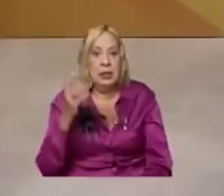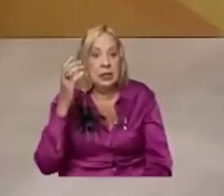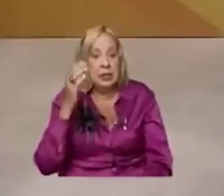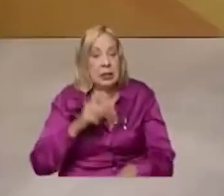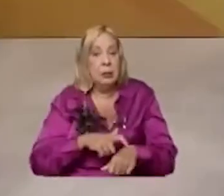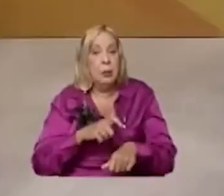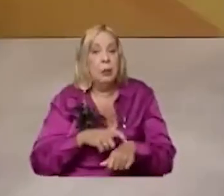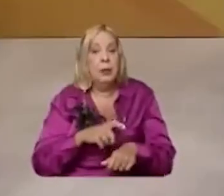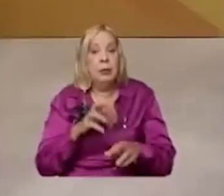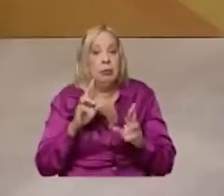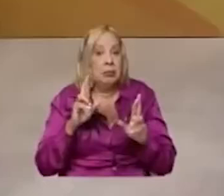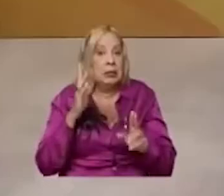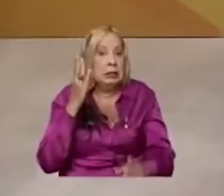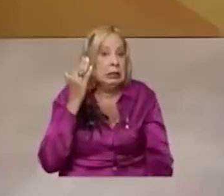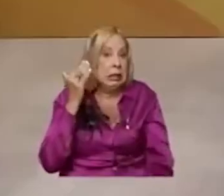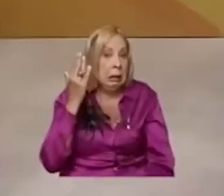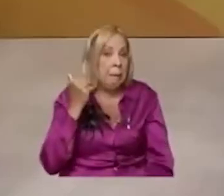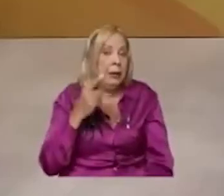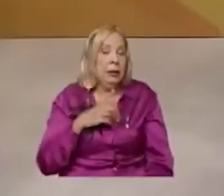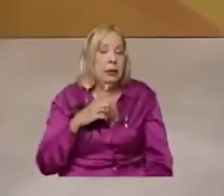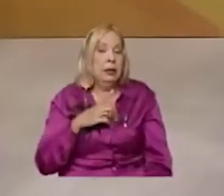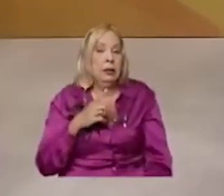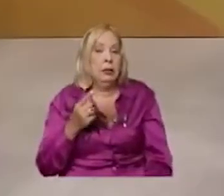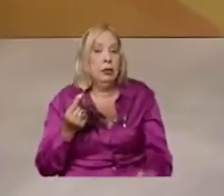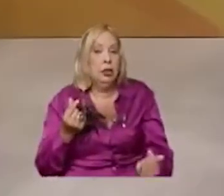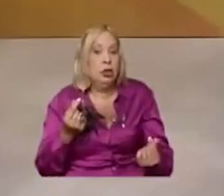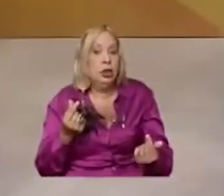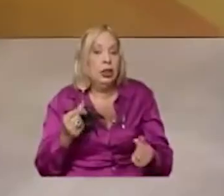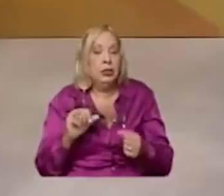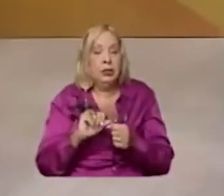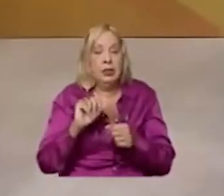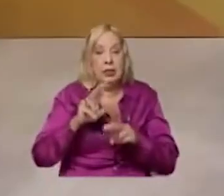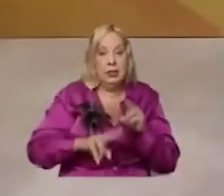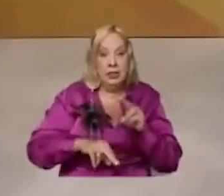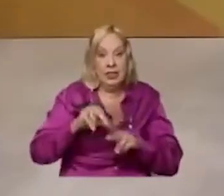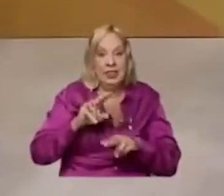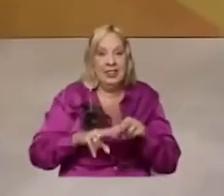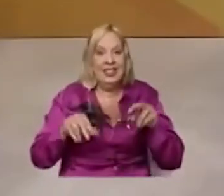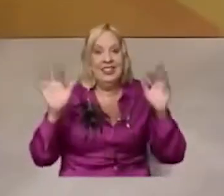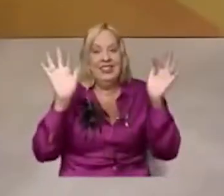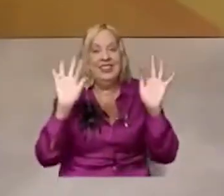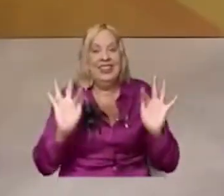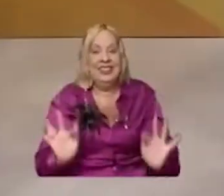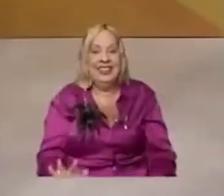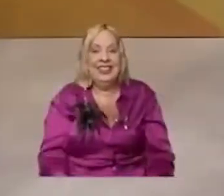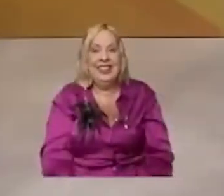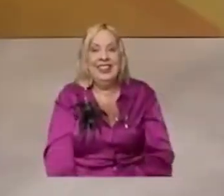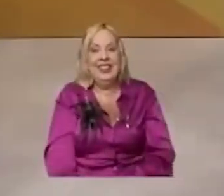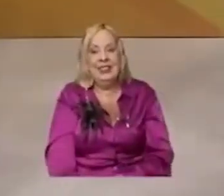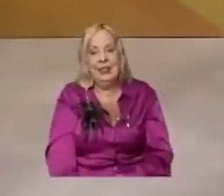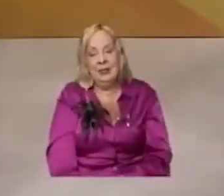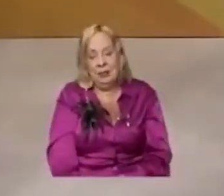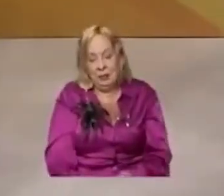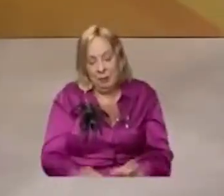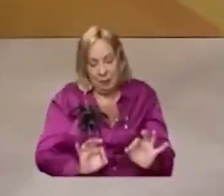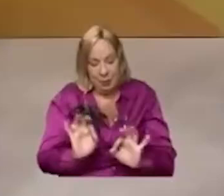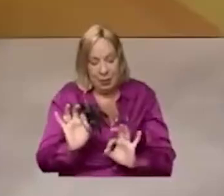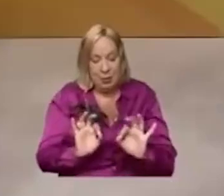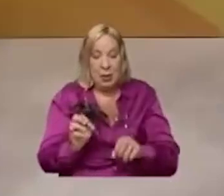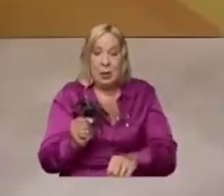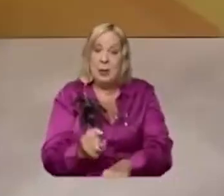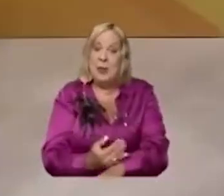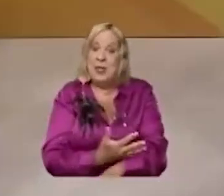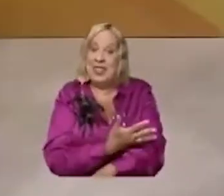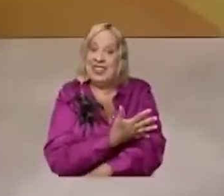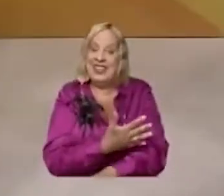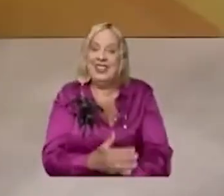levar uma bolada para casa. É dinheiro para fazer o arraiá mais feliz da sua vida. Prepara a emoção, o Caju Cap